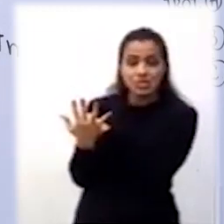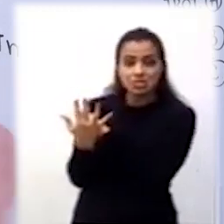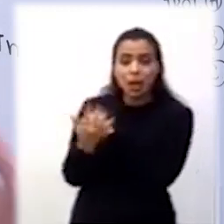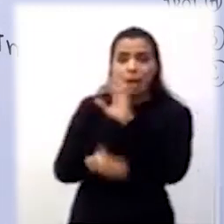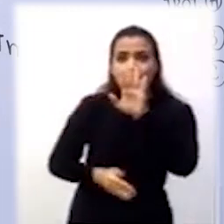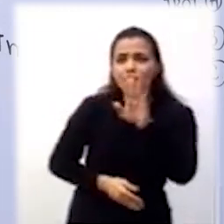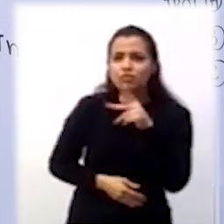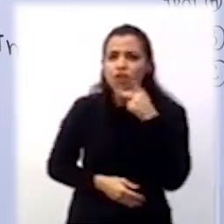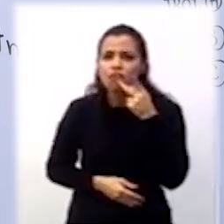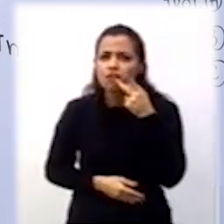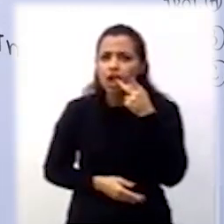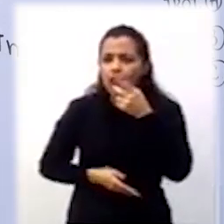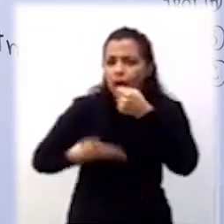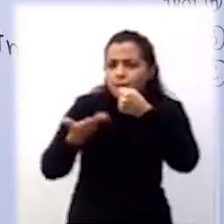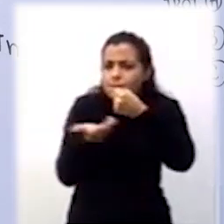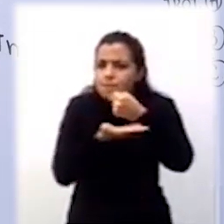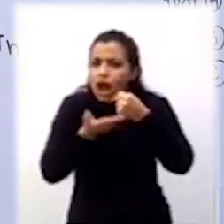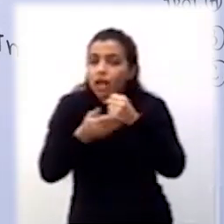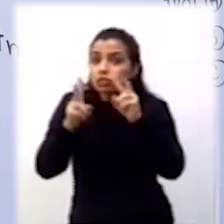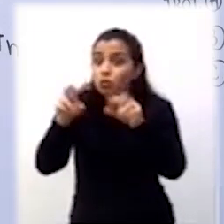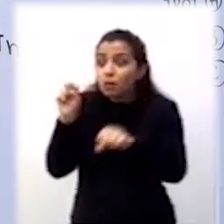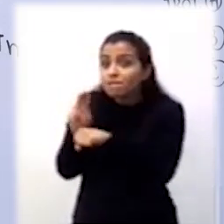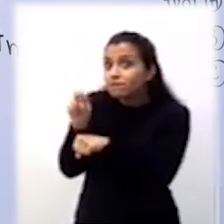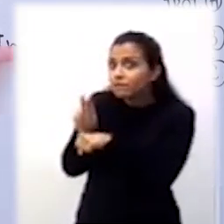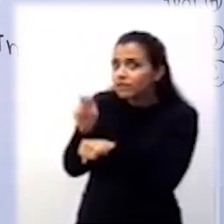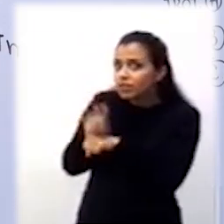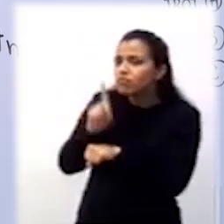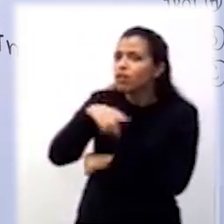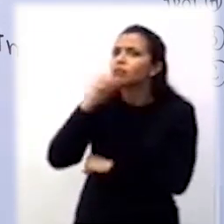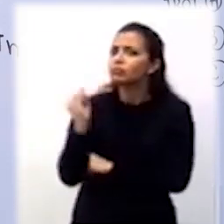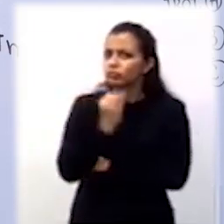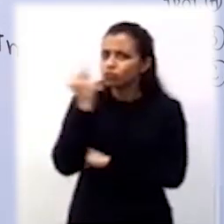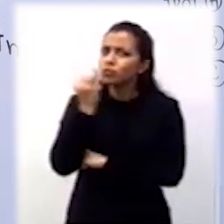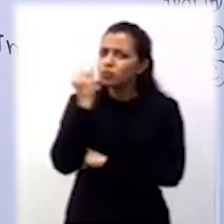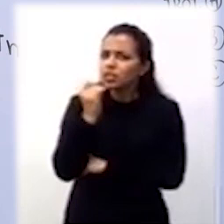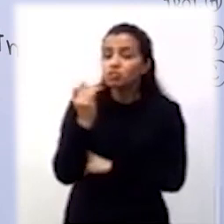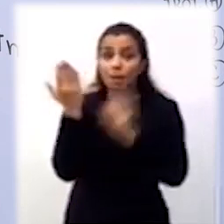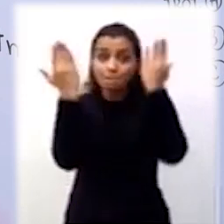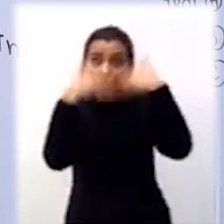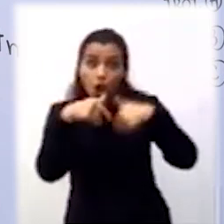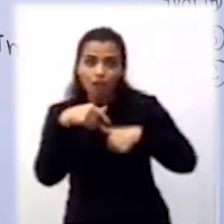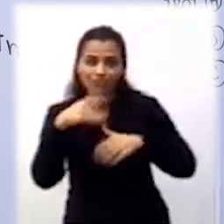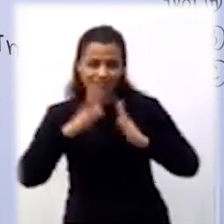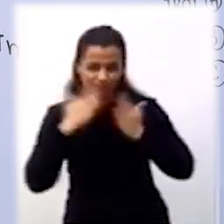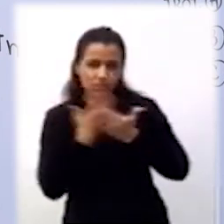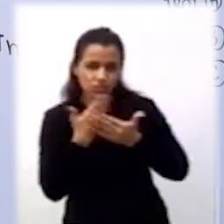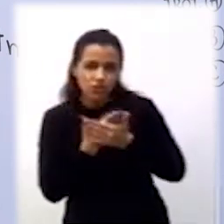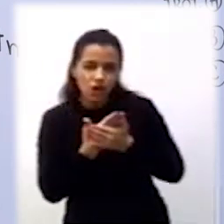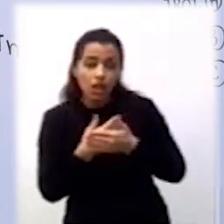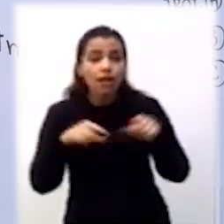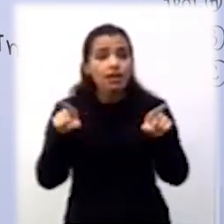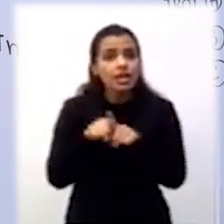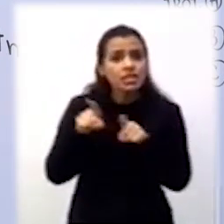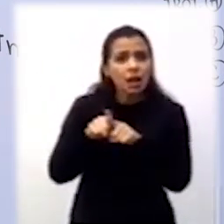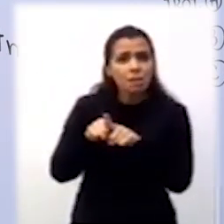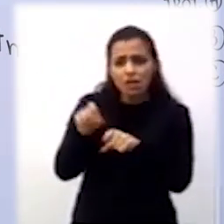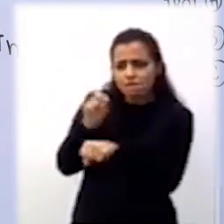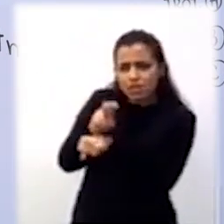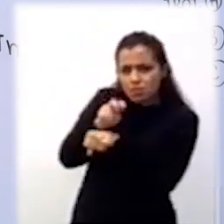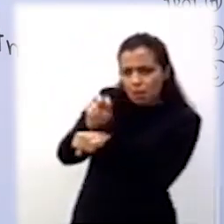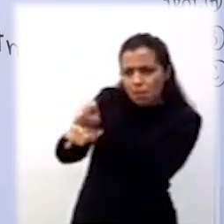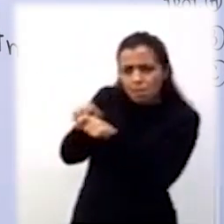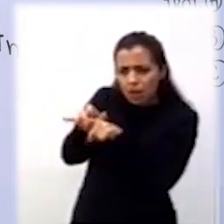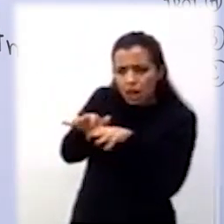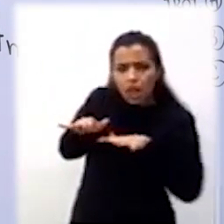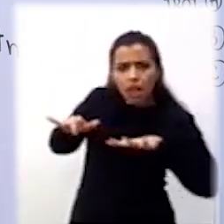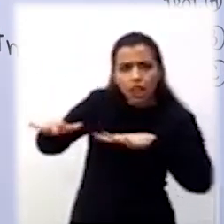pouquinho sobre a estrutura geral do vírus, que é muito importante para a sua prova na escola. E também a gente vai falar sobre a replicação do vírus, tá, galera?